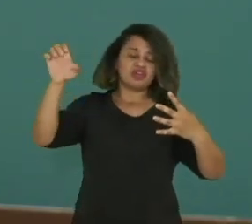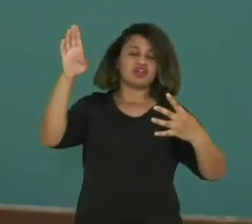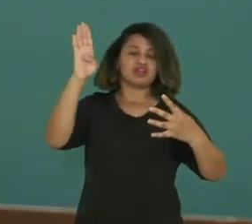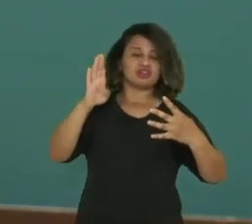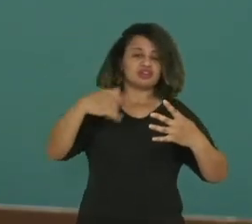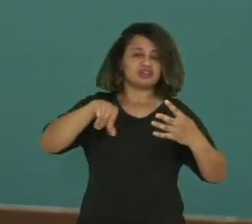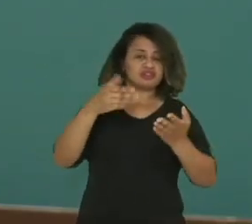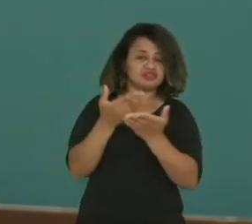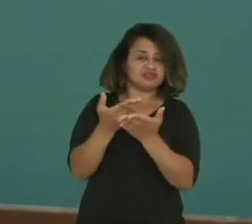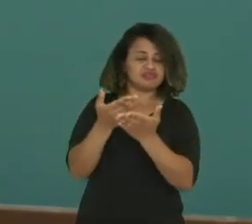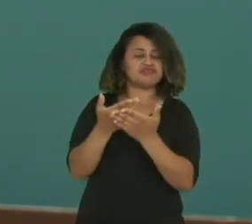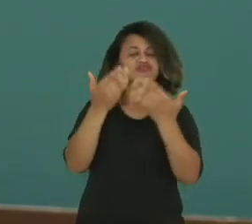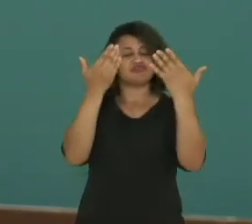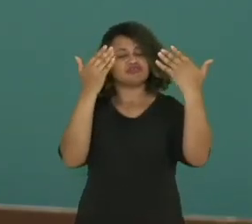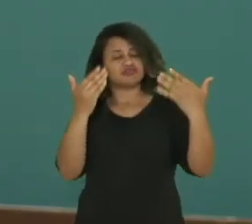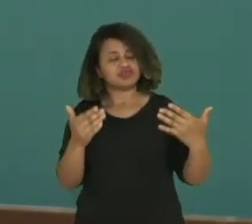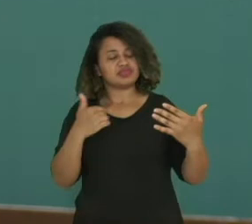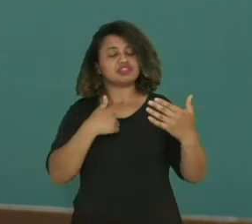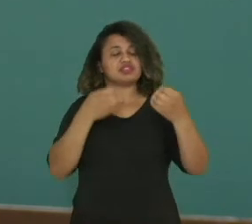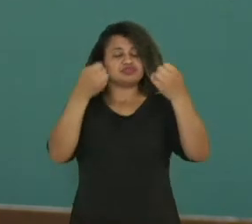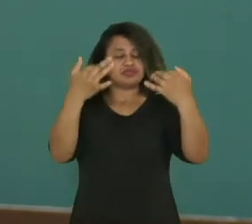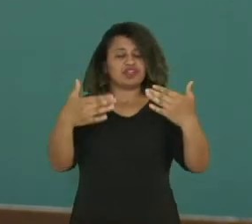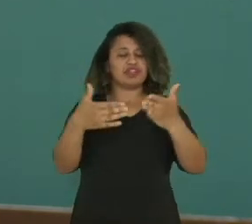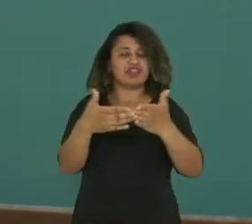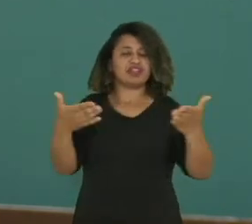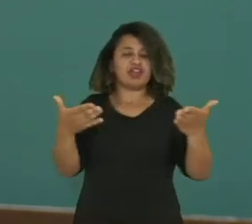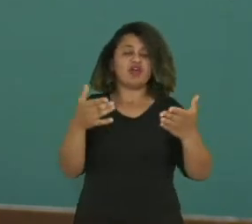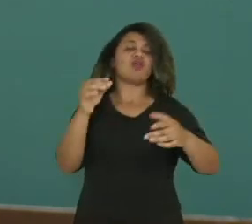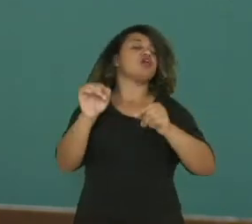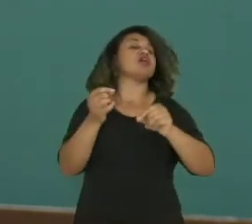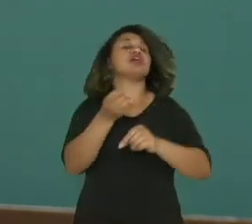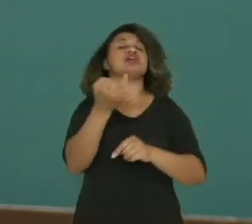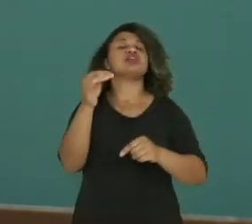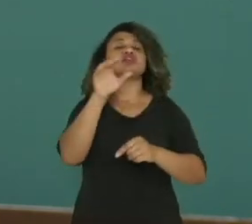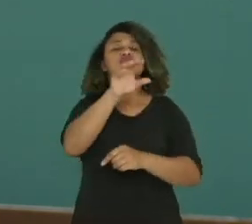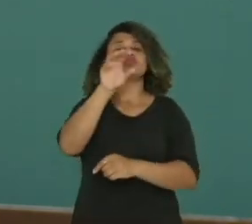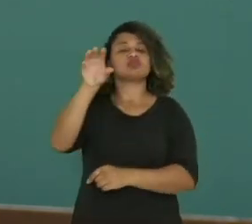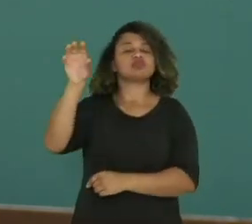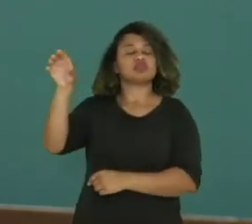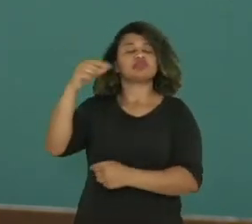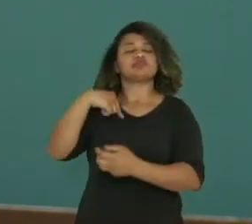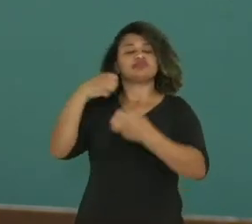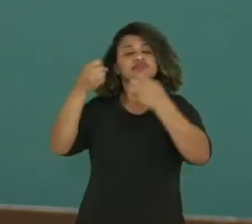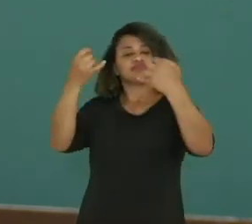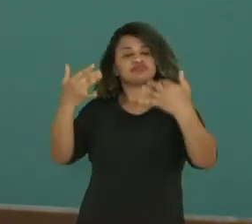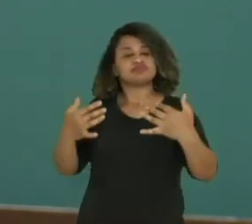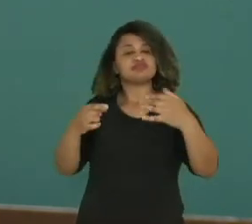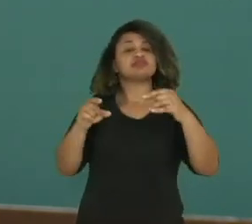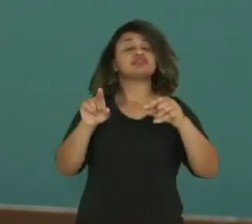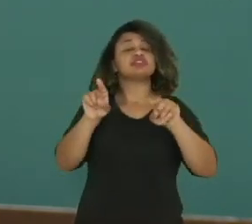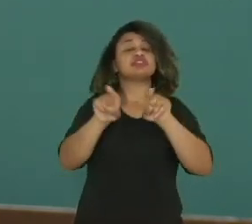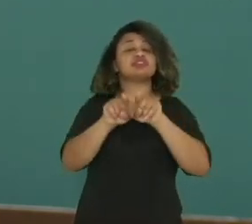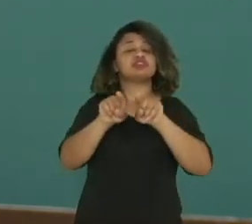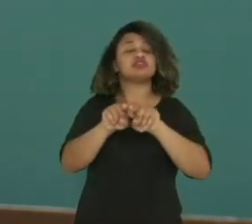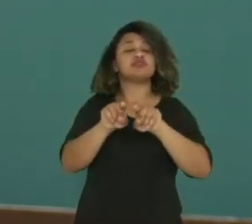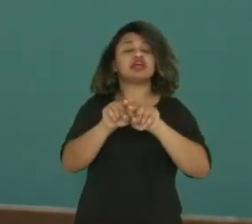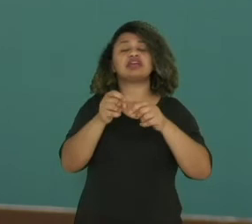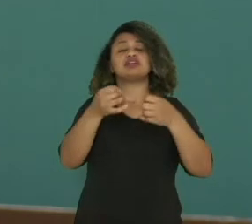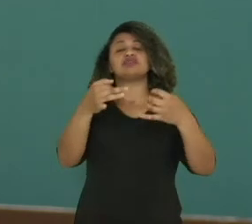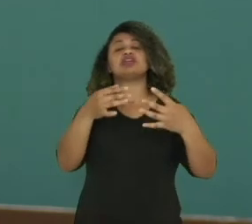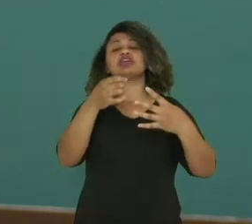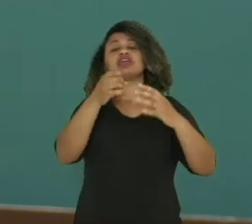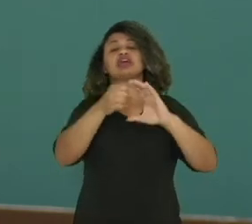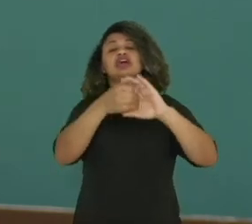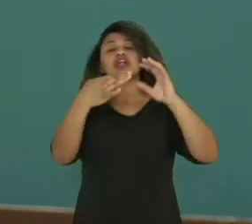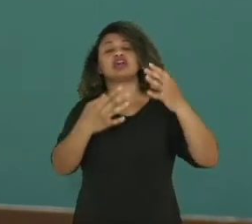estudou. Então vocês vão analisar o que a gente estudou, quais são as sub-regiões que nós falamos e citar pelo menos uma característica